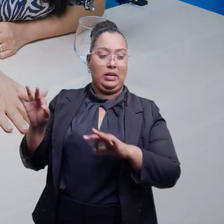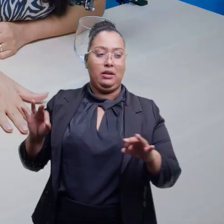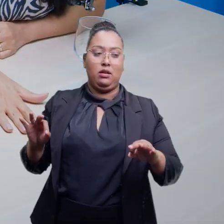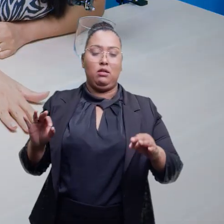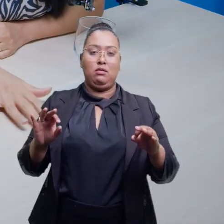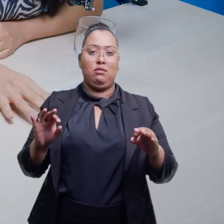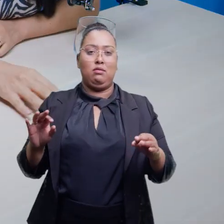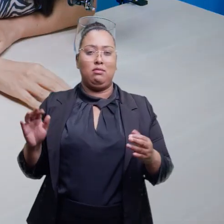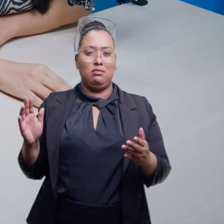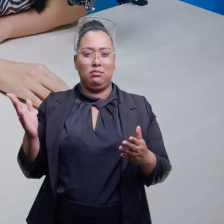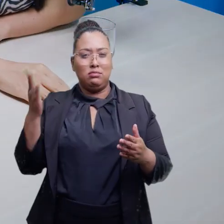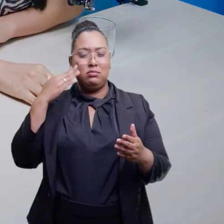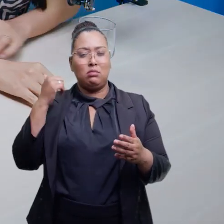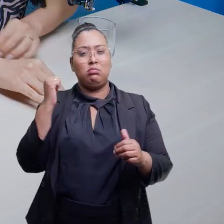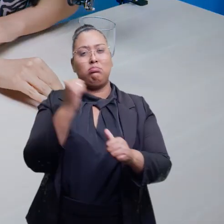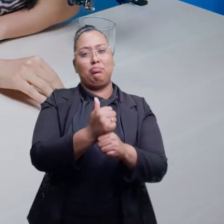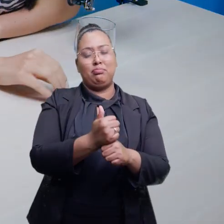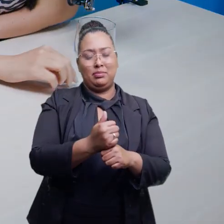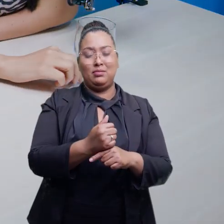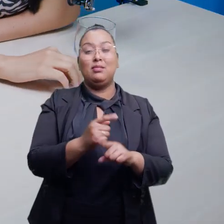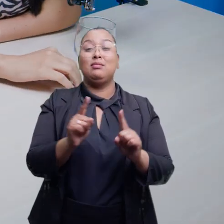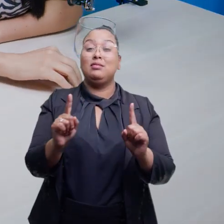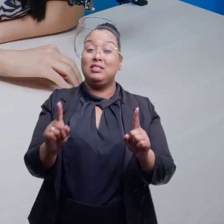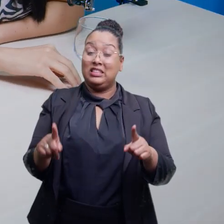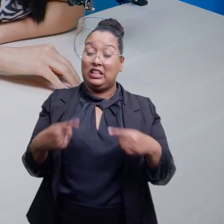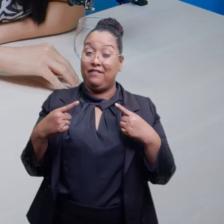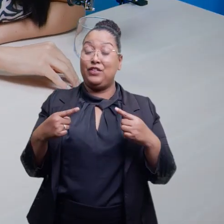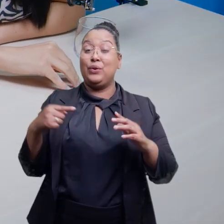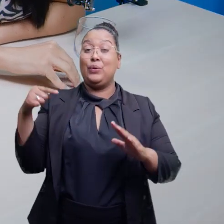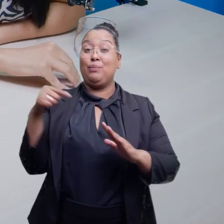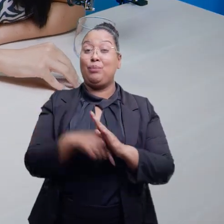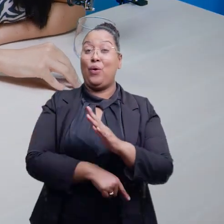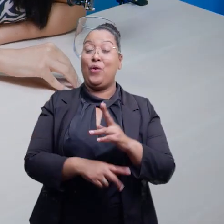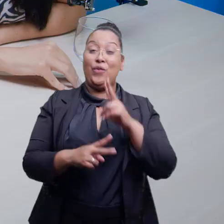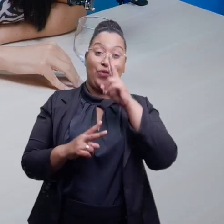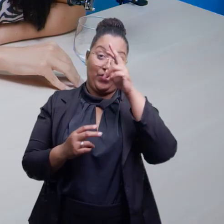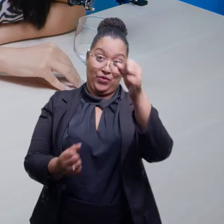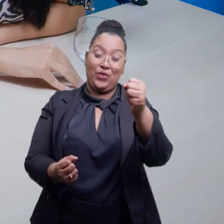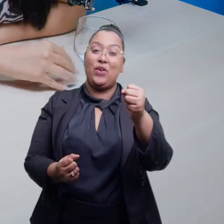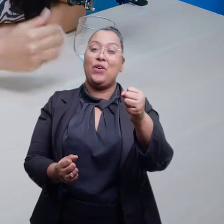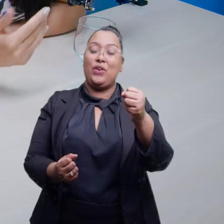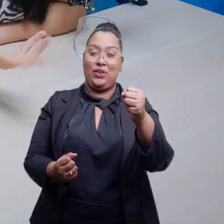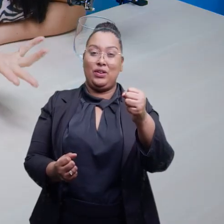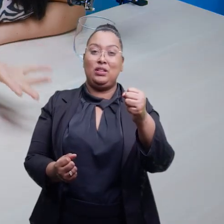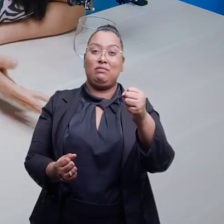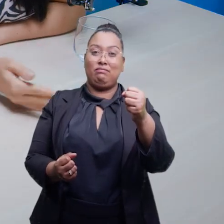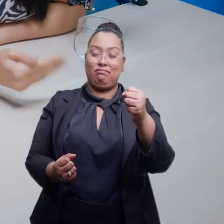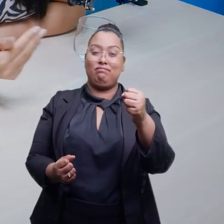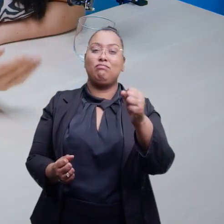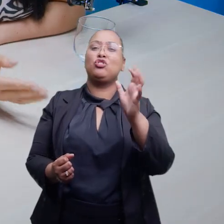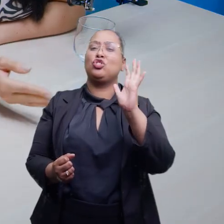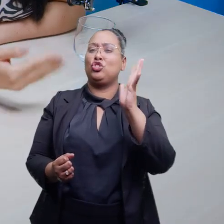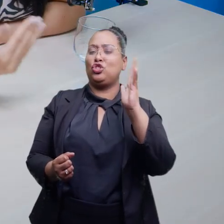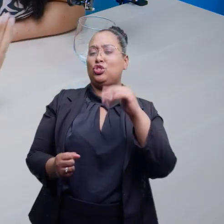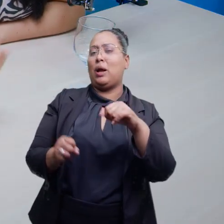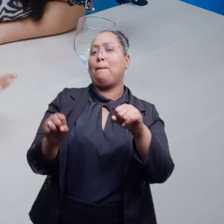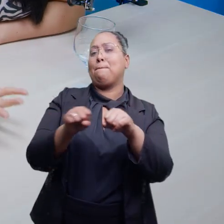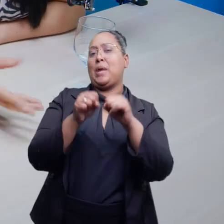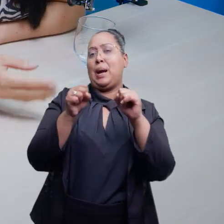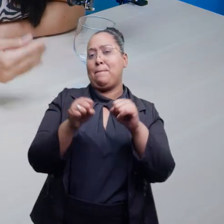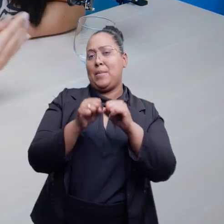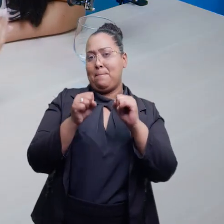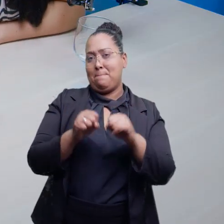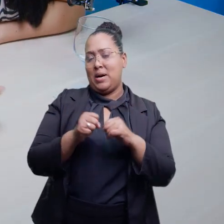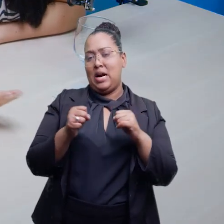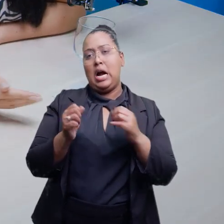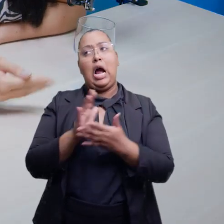aquela instituição. São desafios profundos ainda, que têm sido quebrados, né?